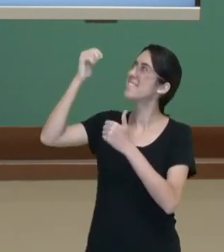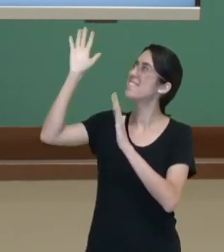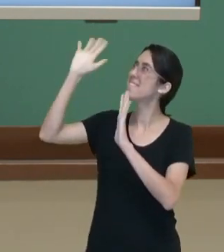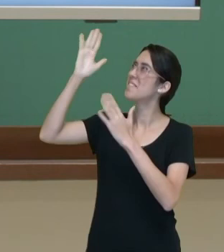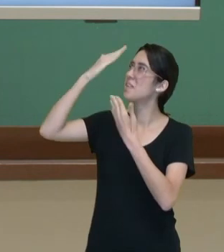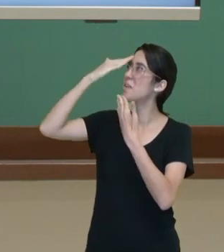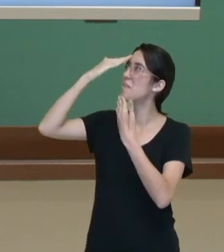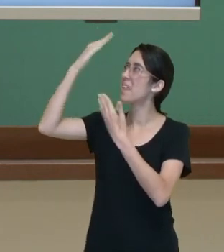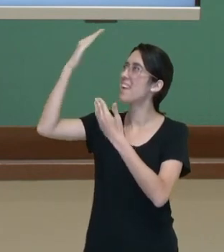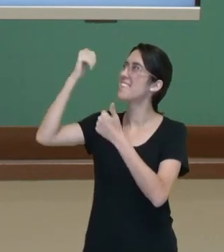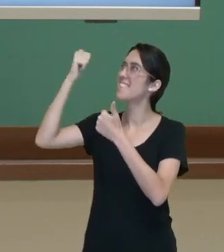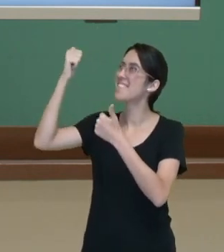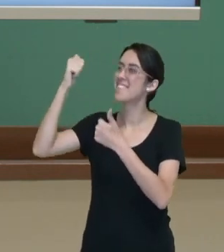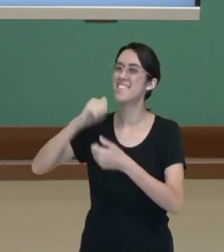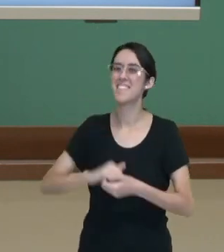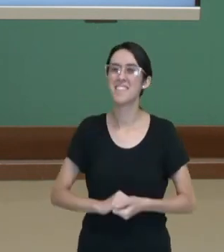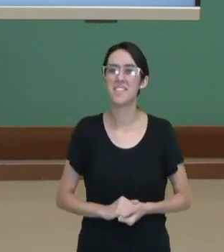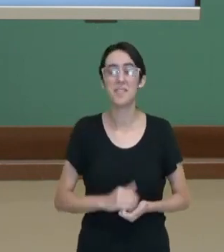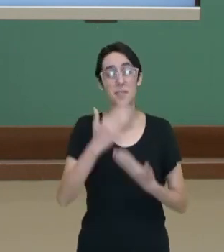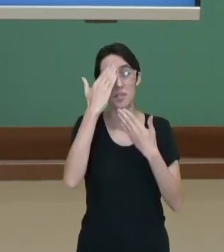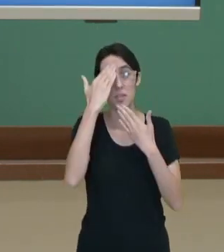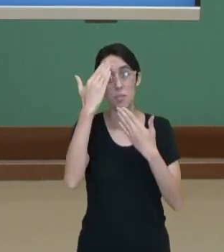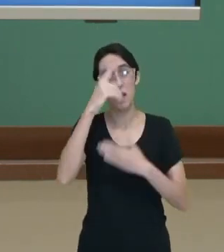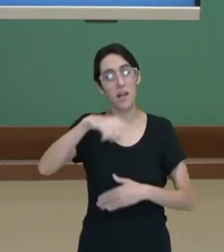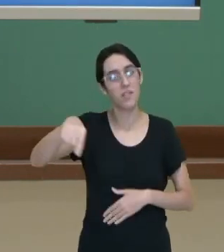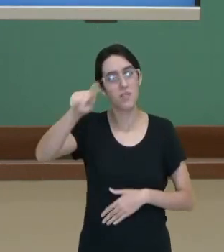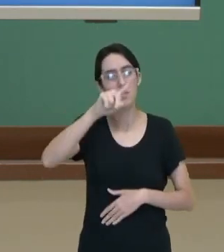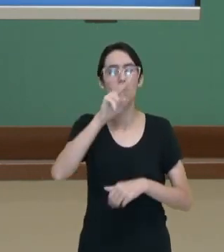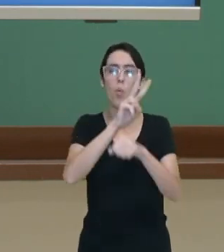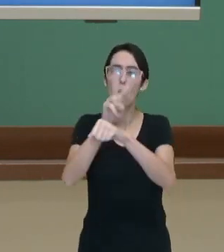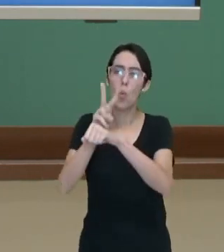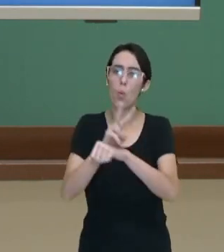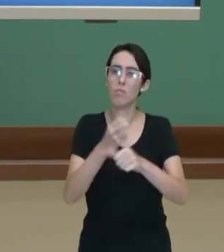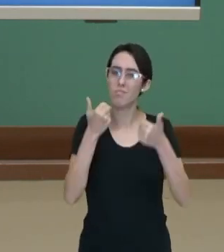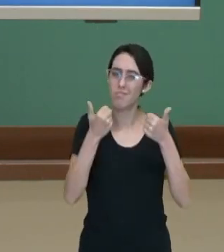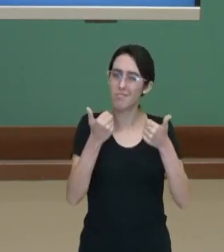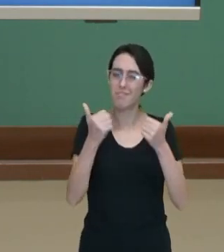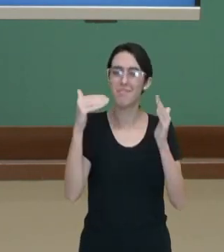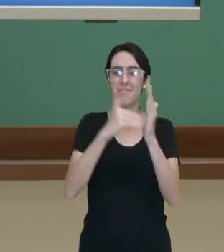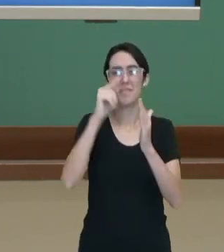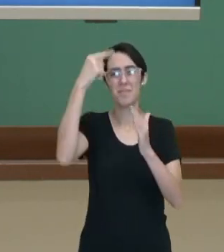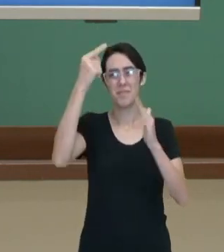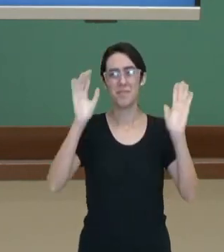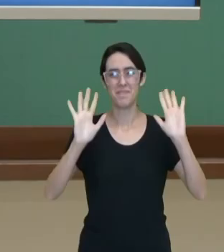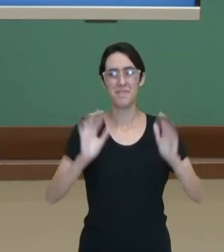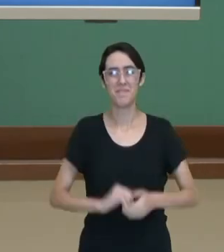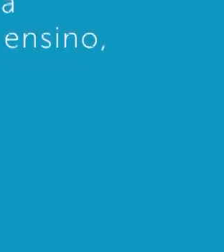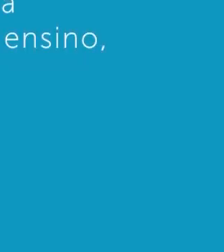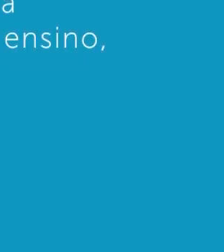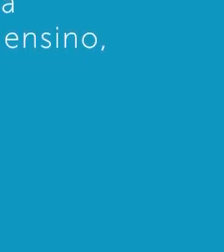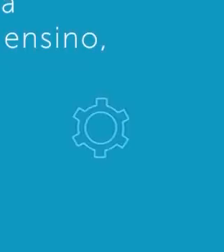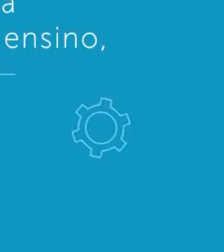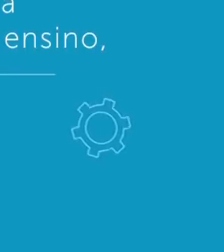intérprete, muito obrigado. E a você, fique bem, se cuide e até a próxima.